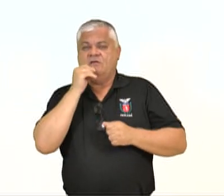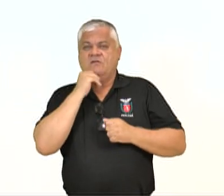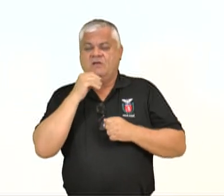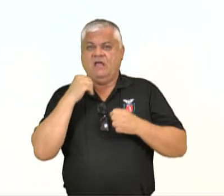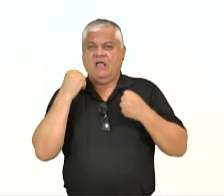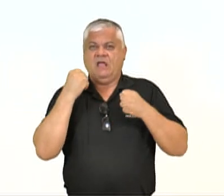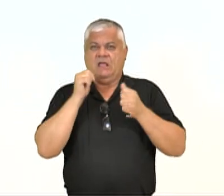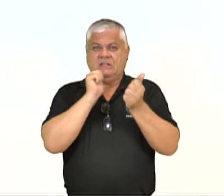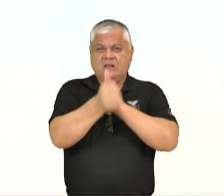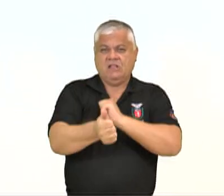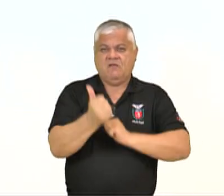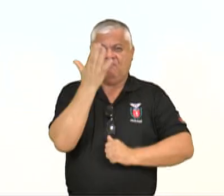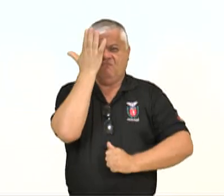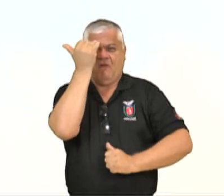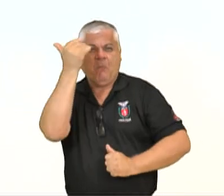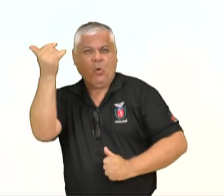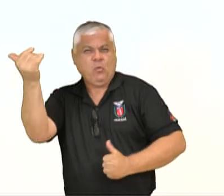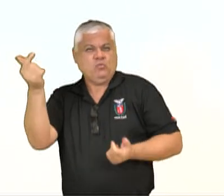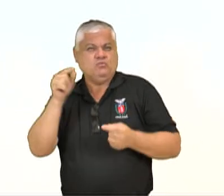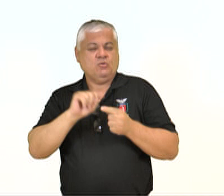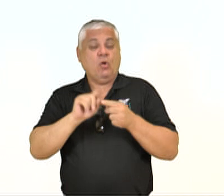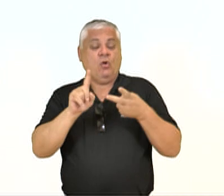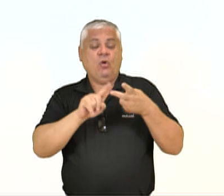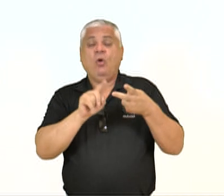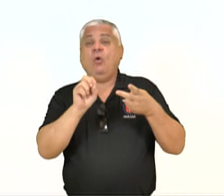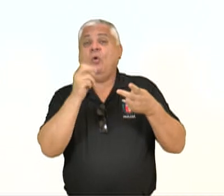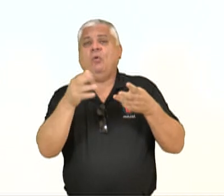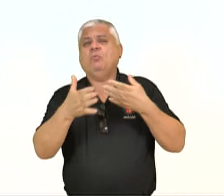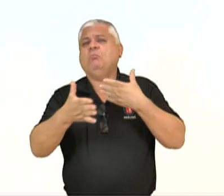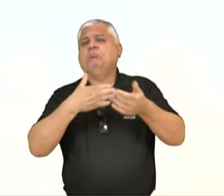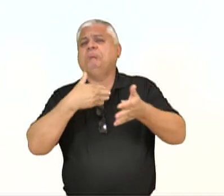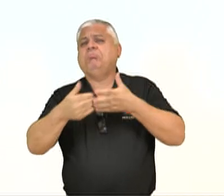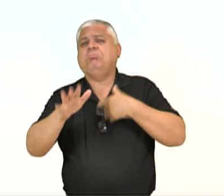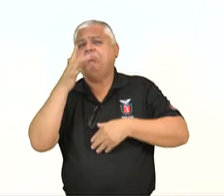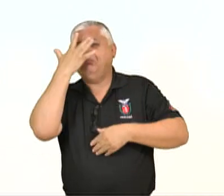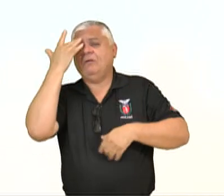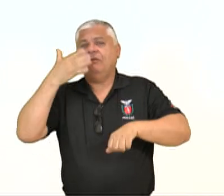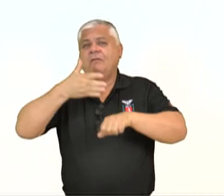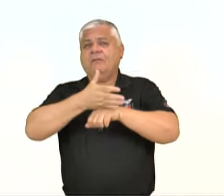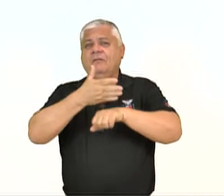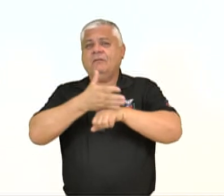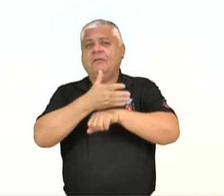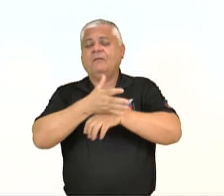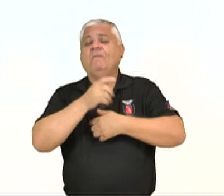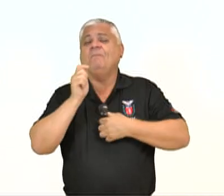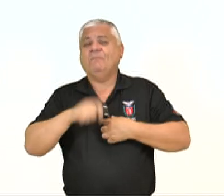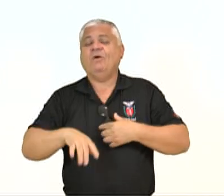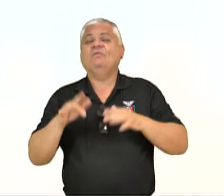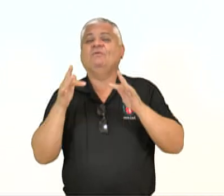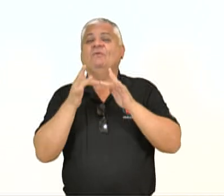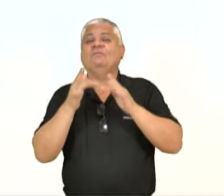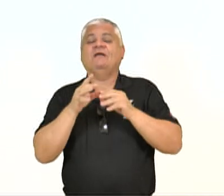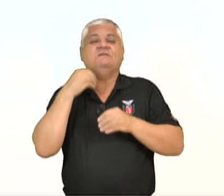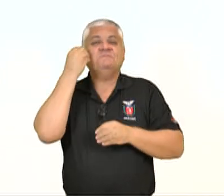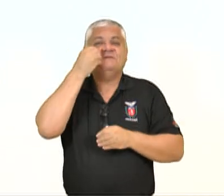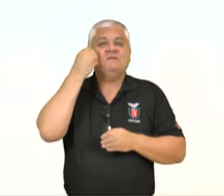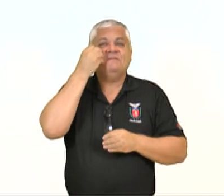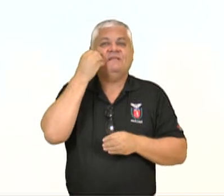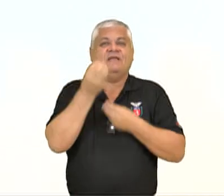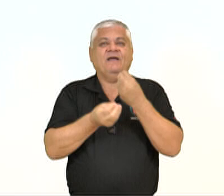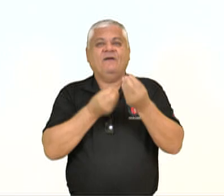atletas, grandes corredores, né? Ou será que qualquer um pode também tomar contato e experimentar